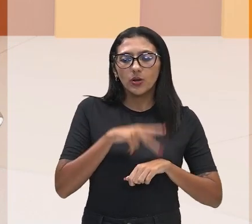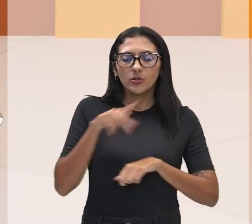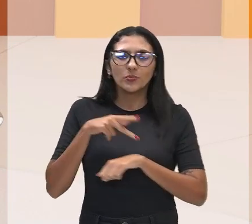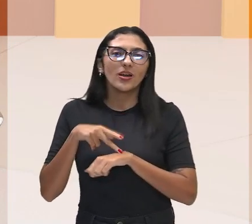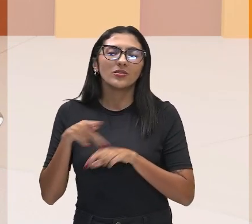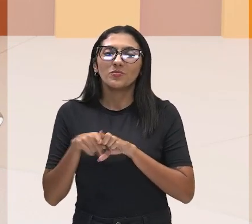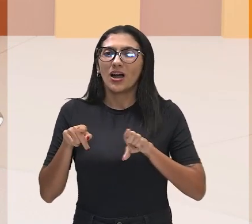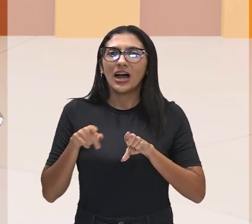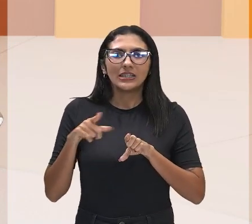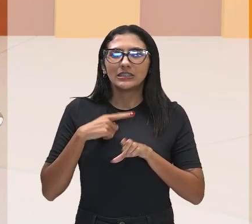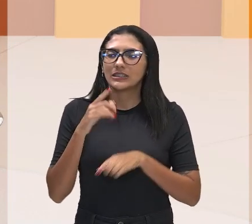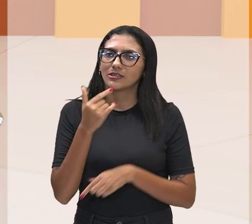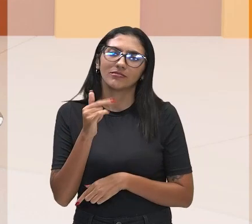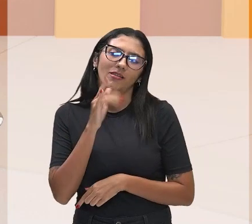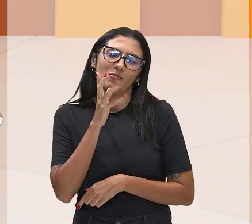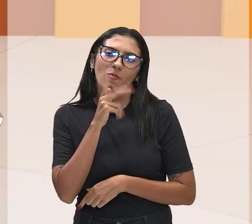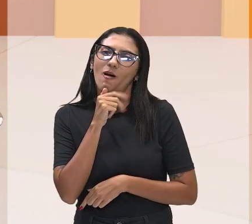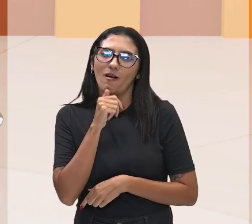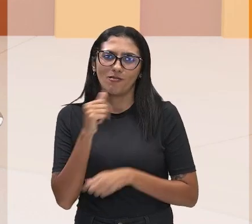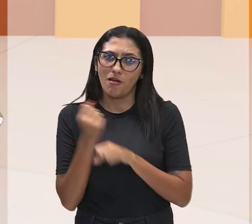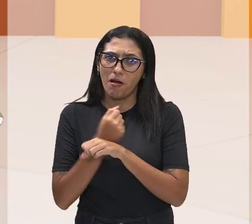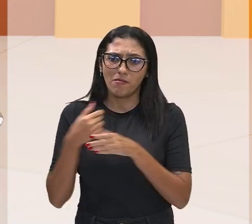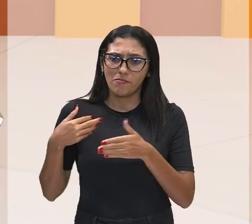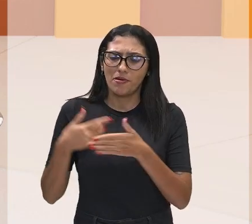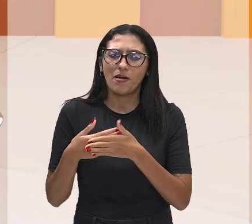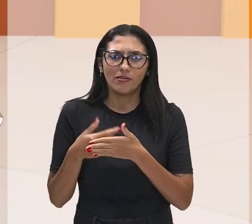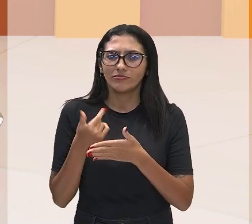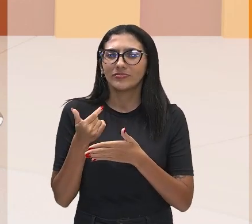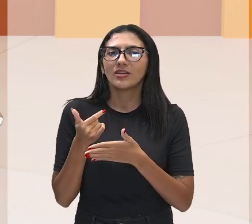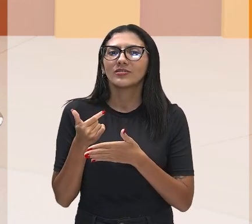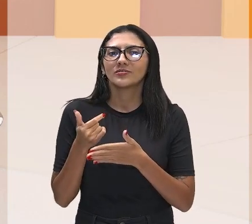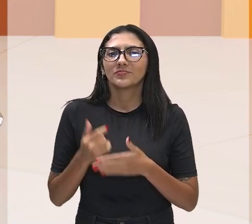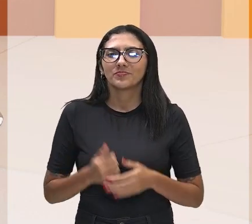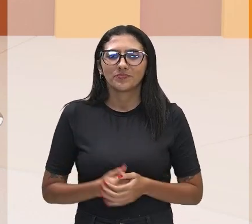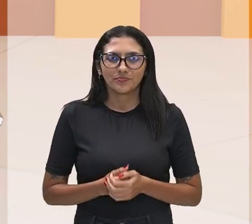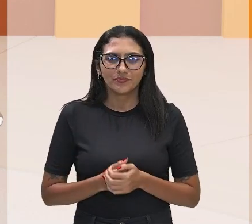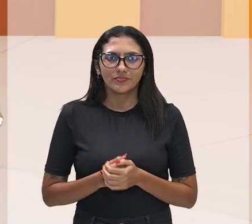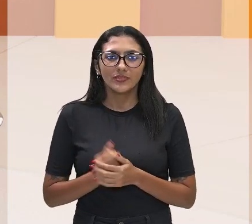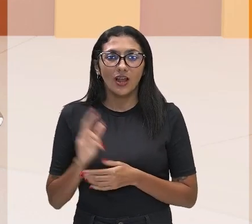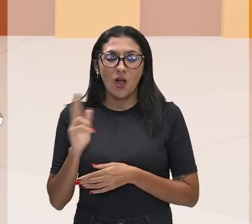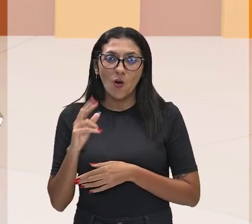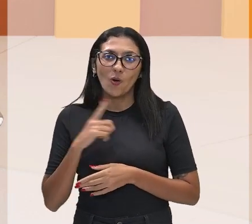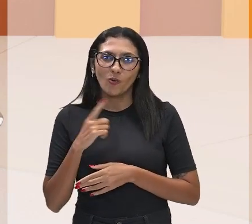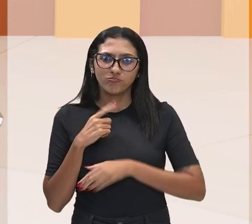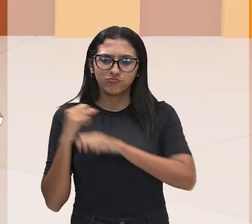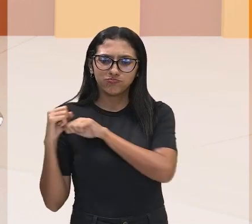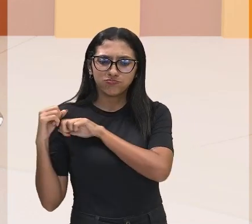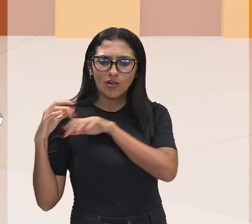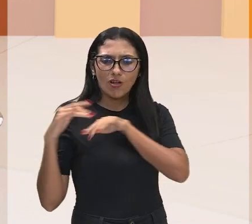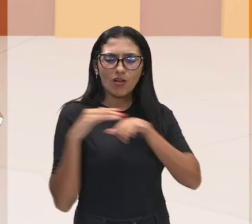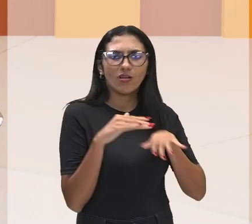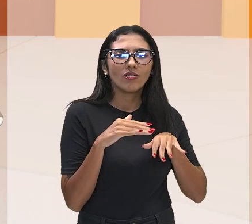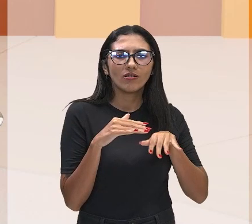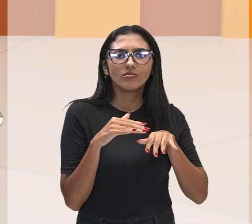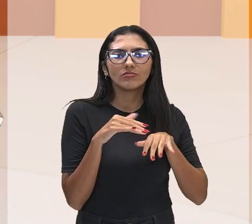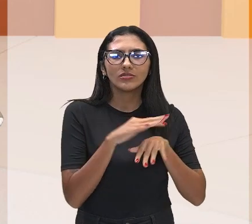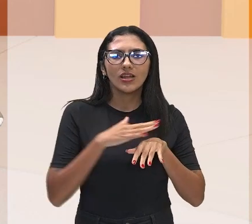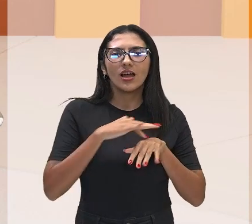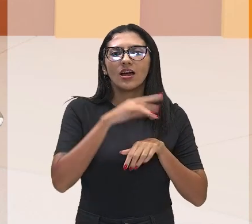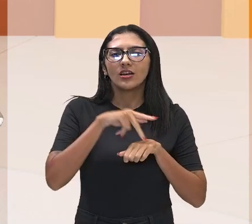ela invadiu a parte da Ucrânia com o propósito de manter ali uma zona de influência na